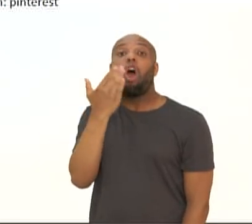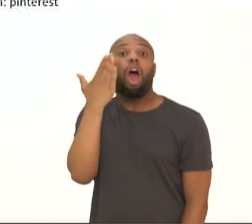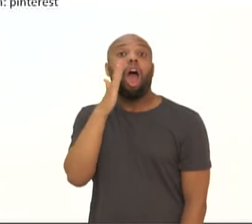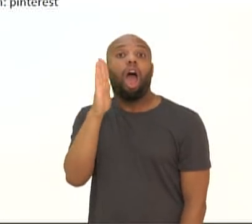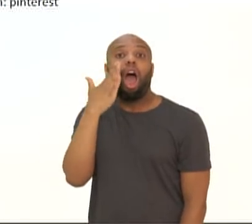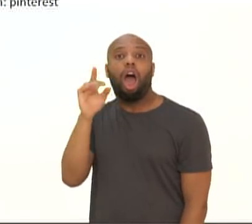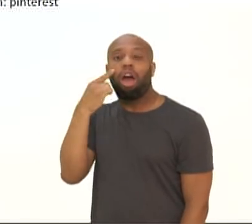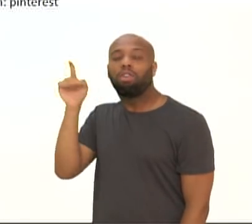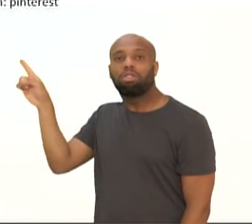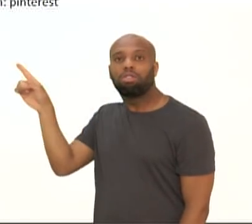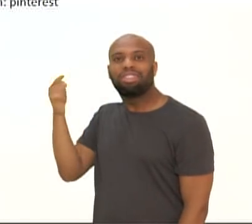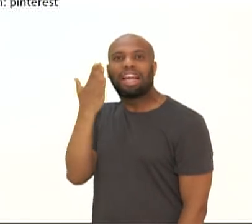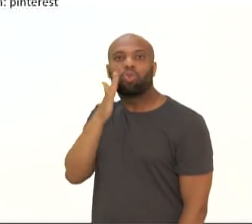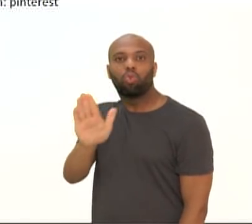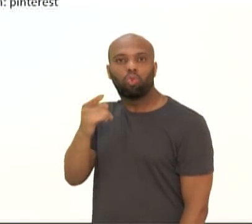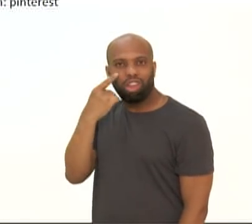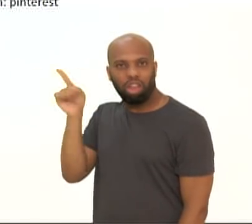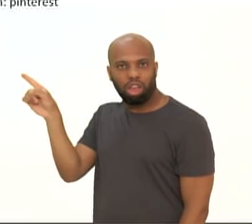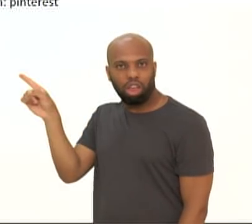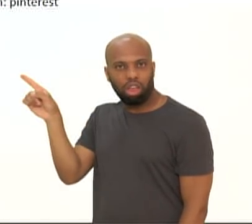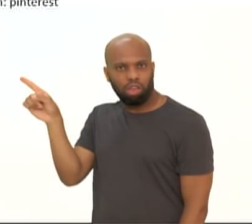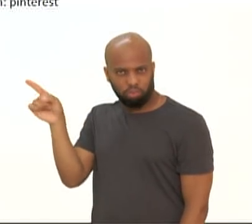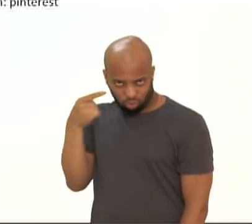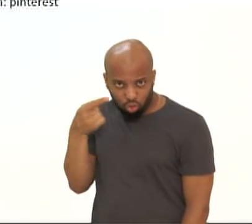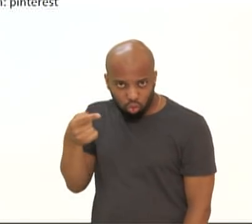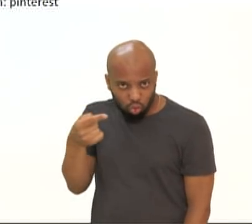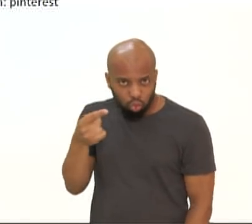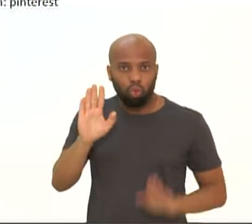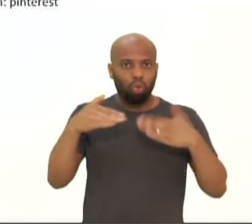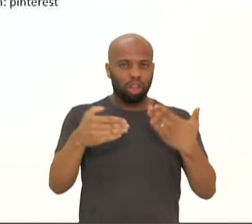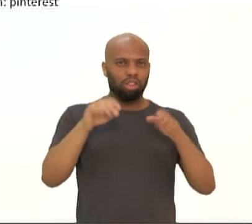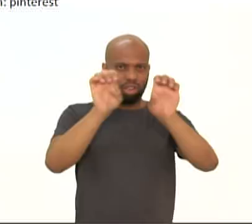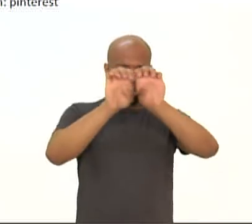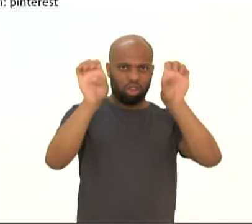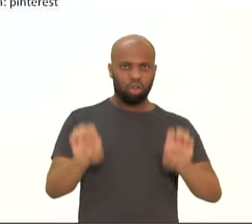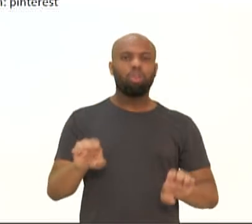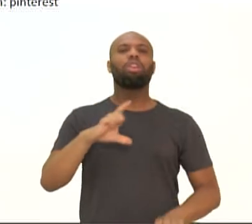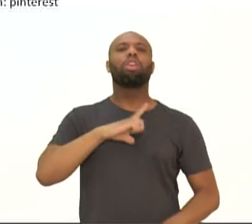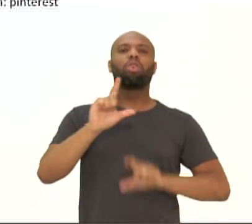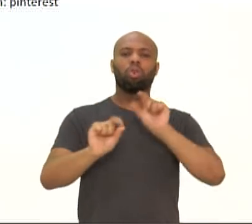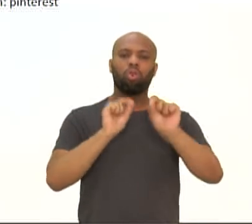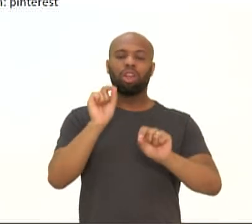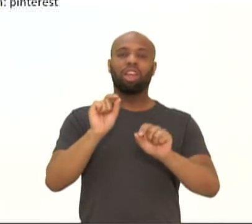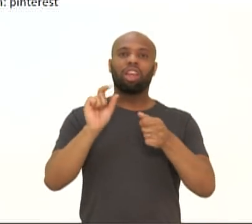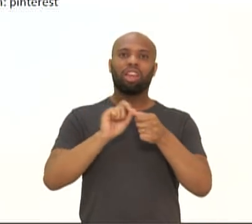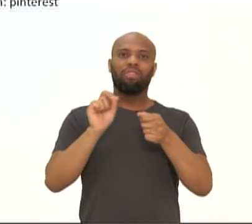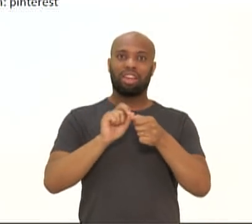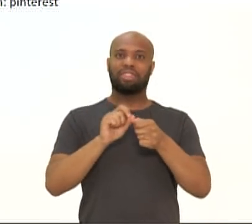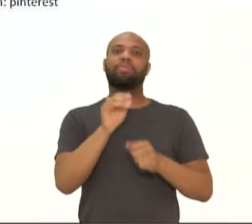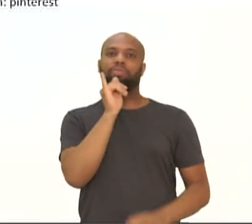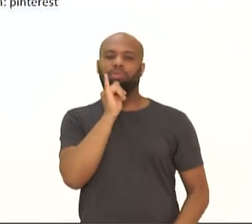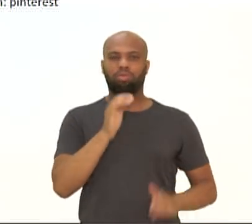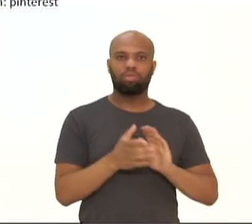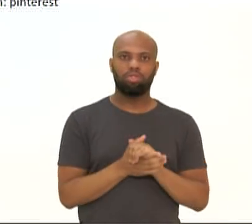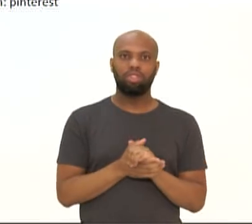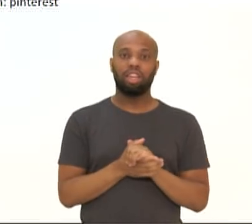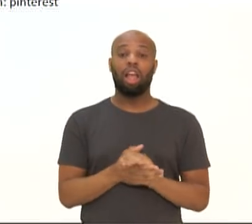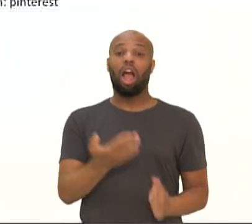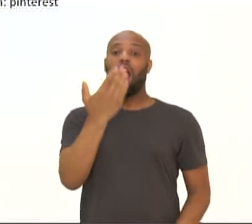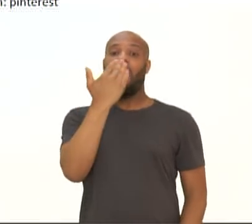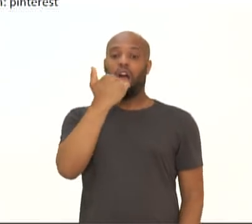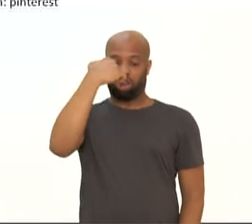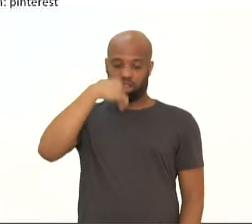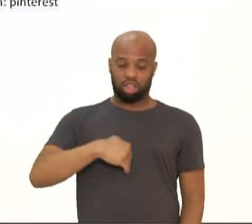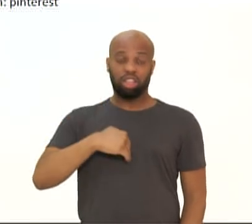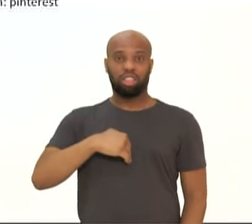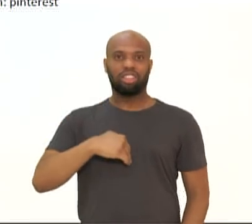na imagem. E esta estrutura, ela vai impedir que o alimento passe para o